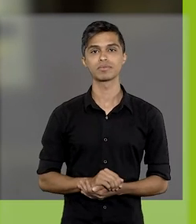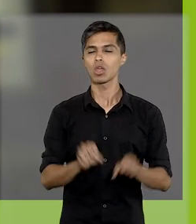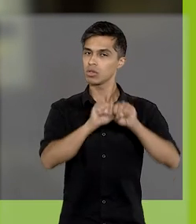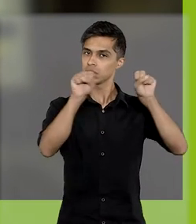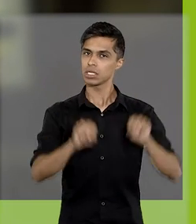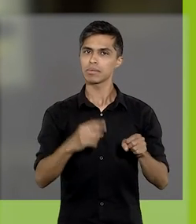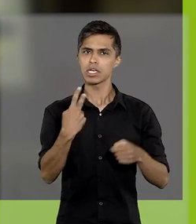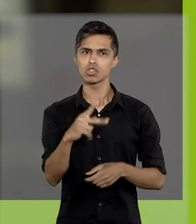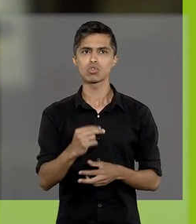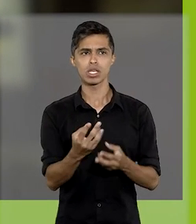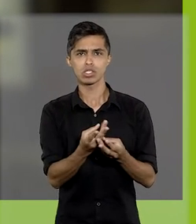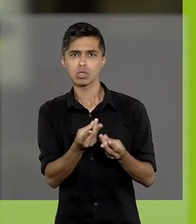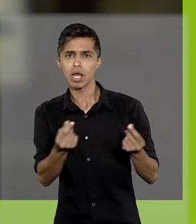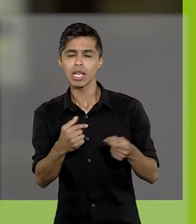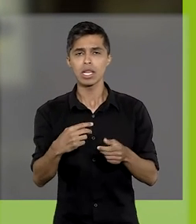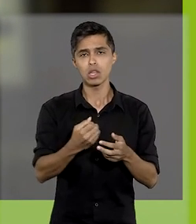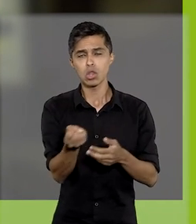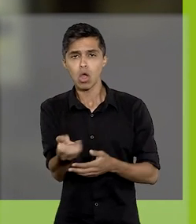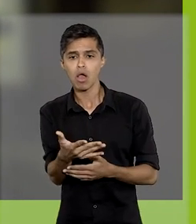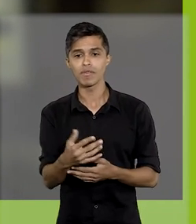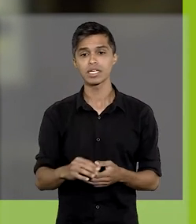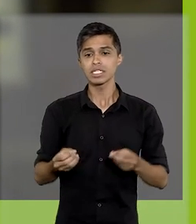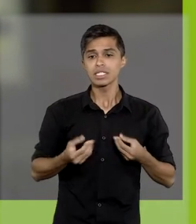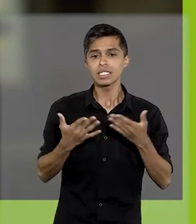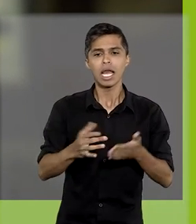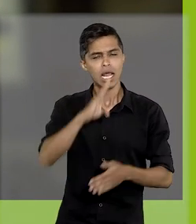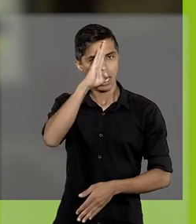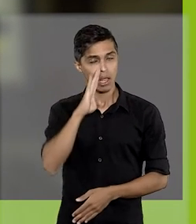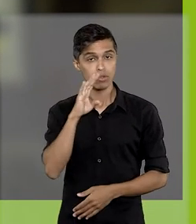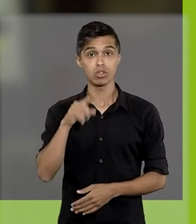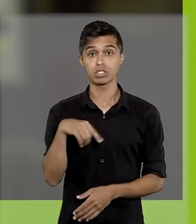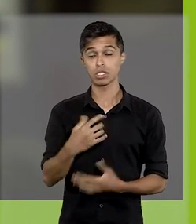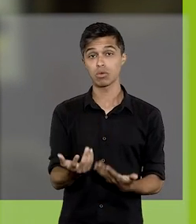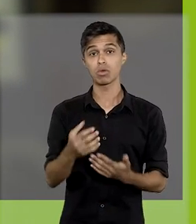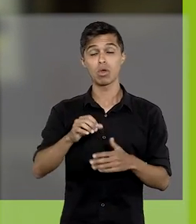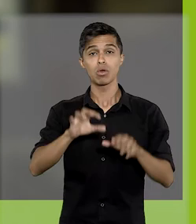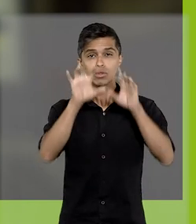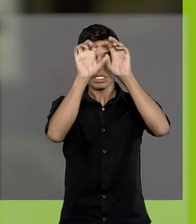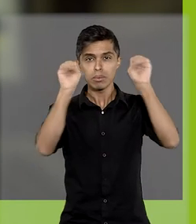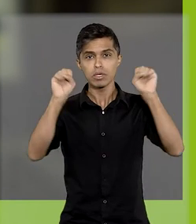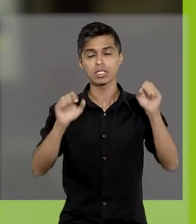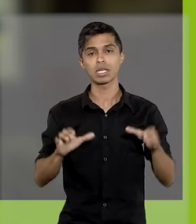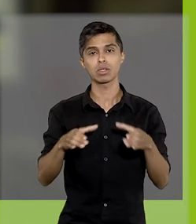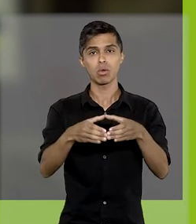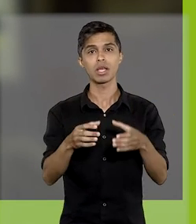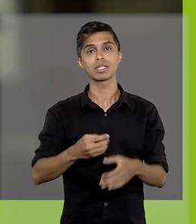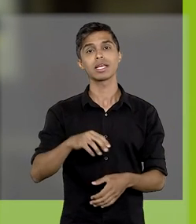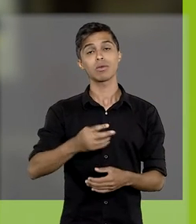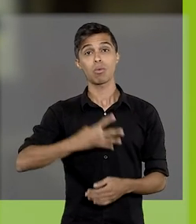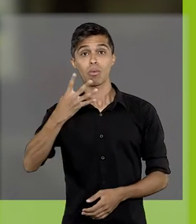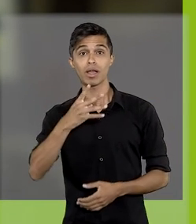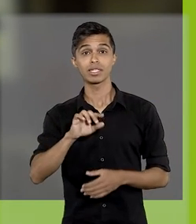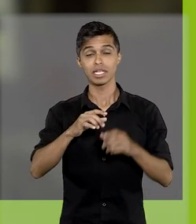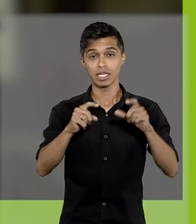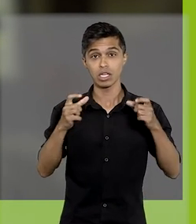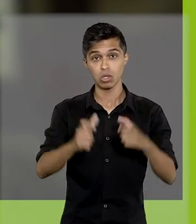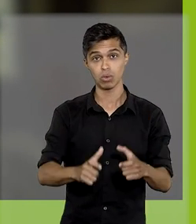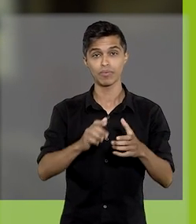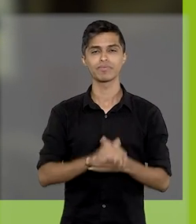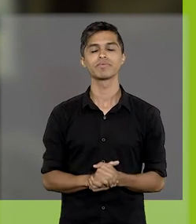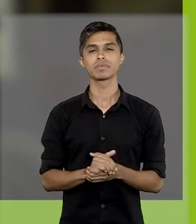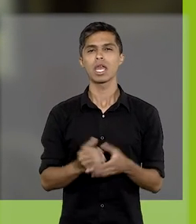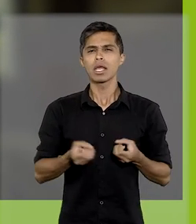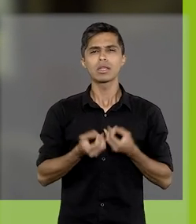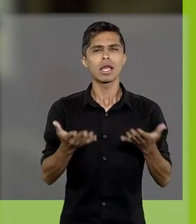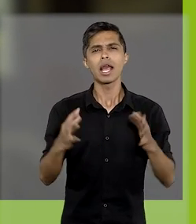suas atualizações foram cedidos gratuitamente pelo Tribunal Regional Federal da 4ª Região e está disponível